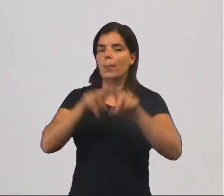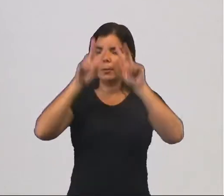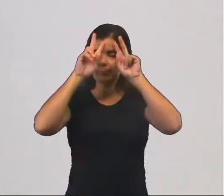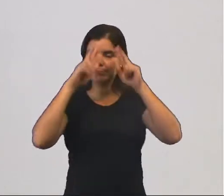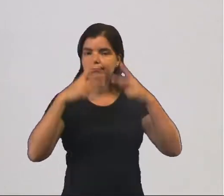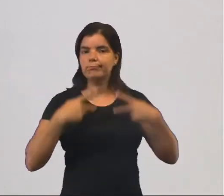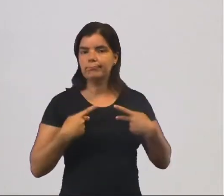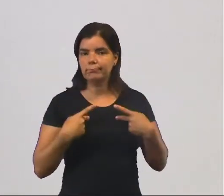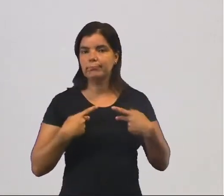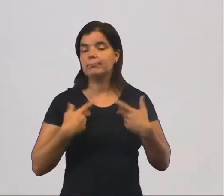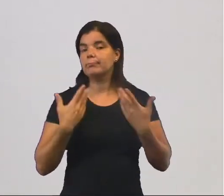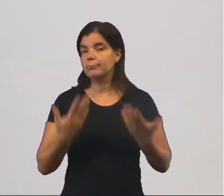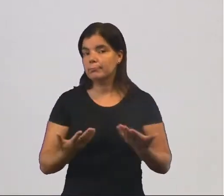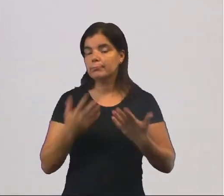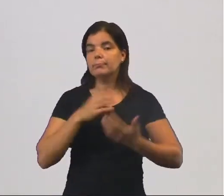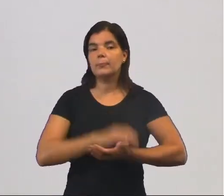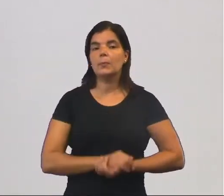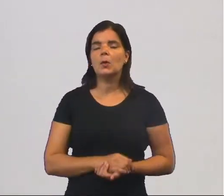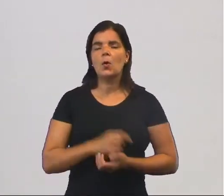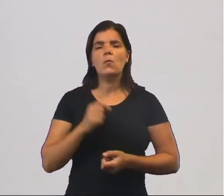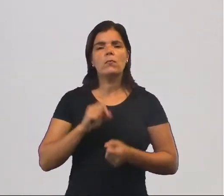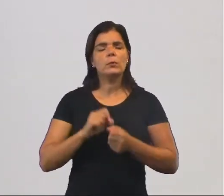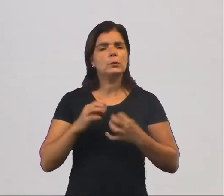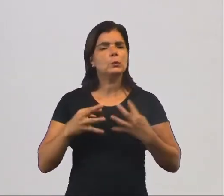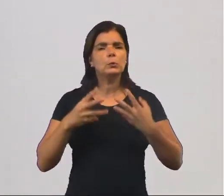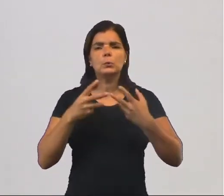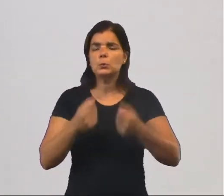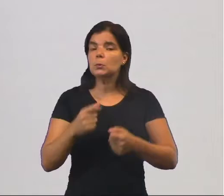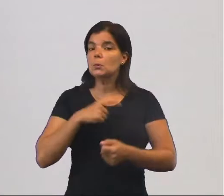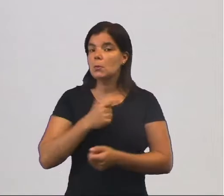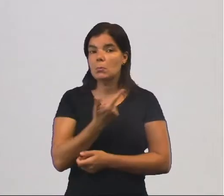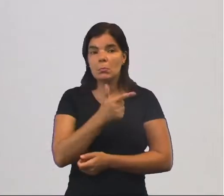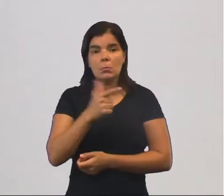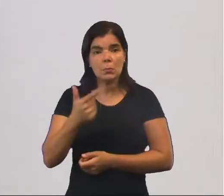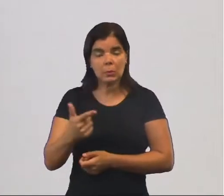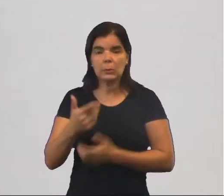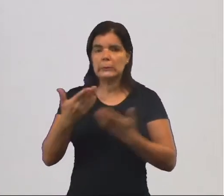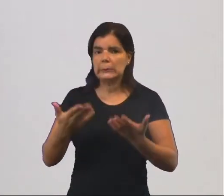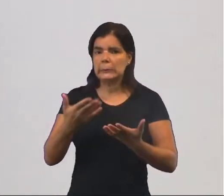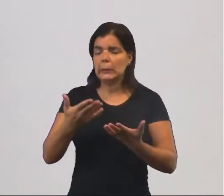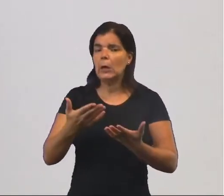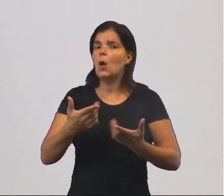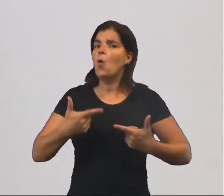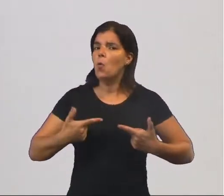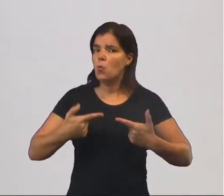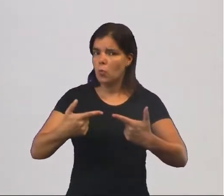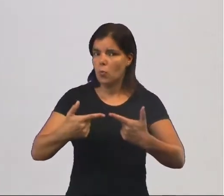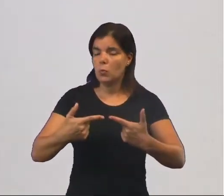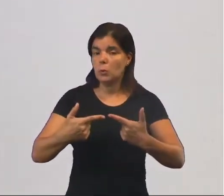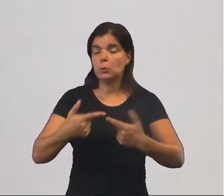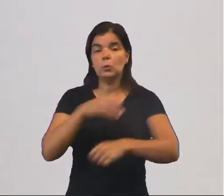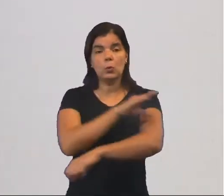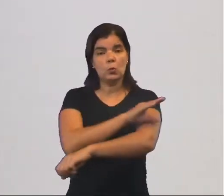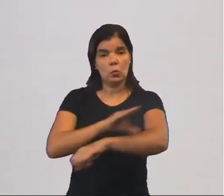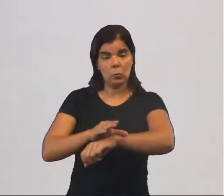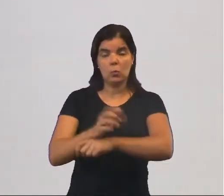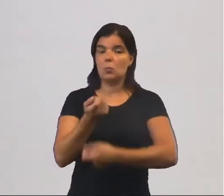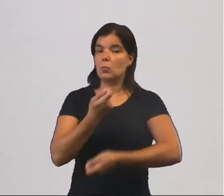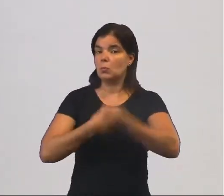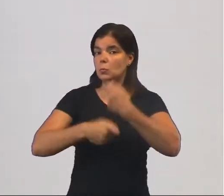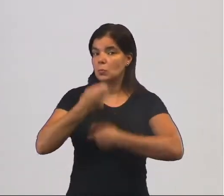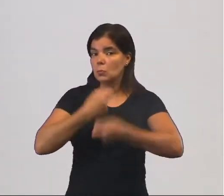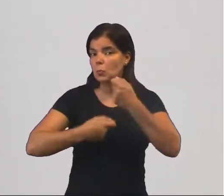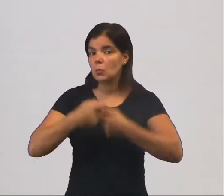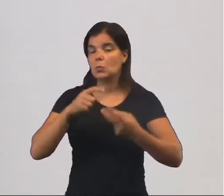humanos. Então, eles faziam de tudo para que não houvesse essa guerra. Então, essa guerra ela ficou no campo cultural, no campo